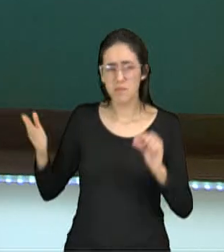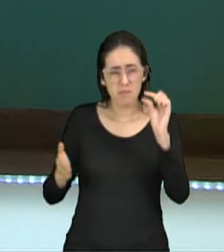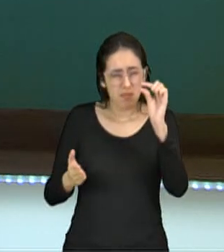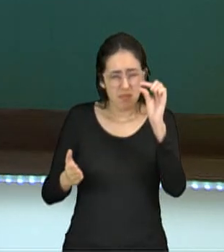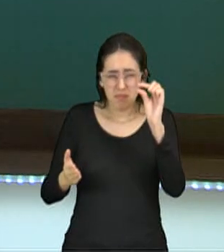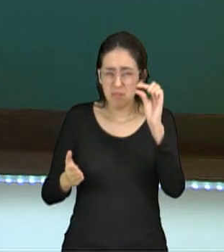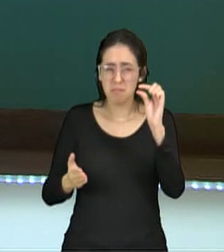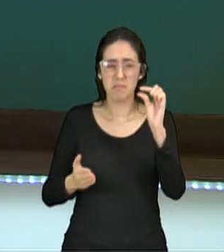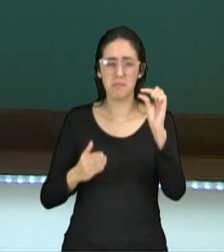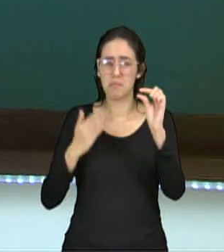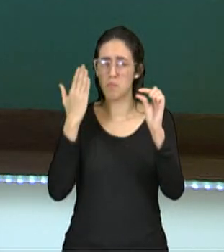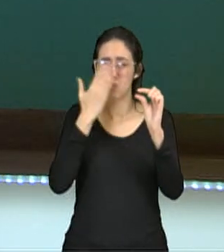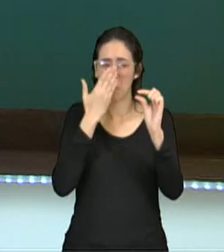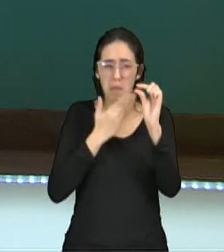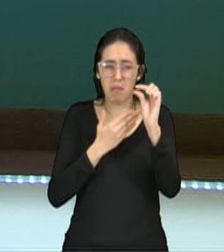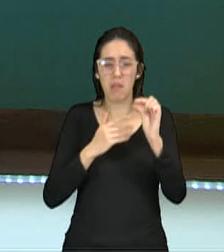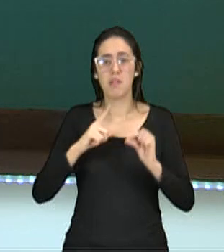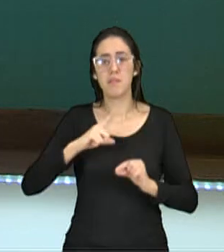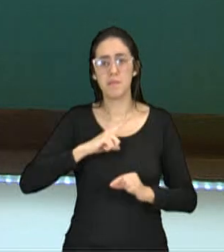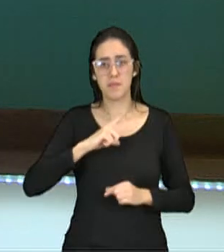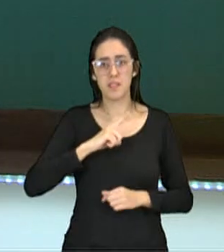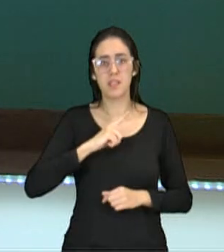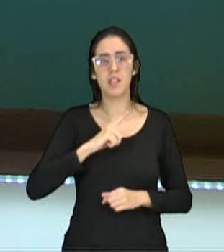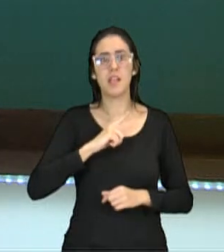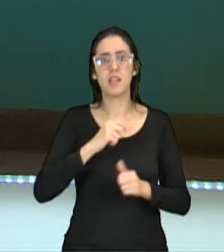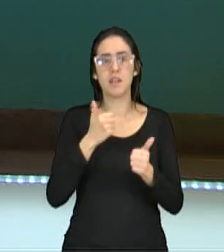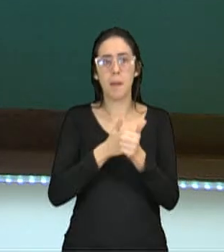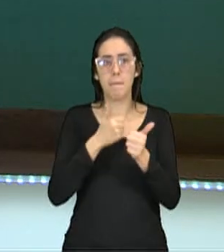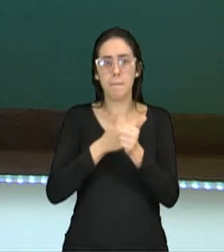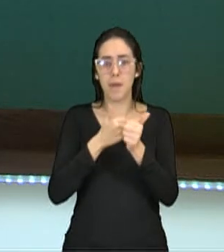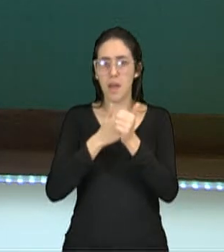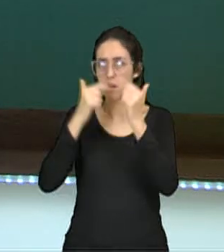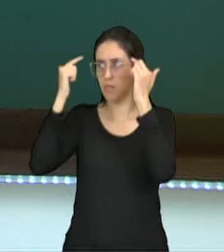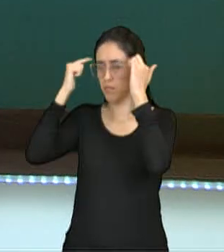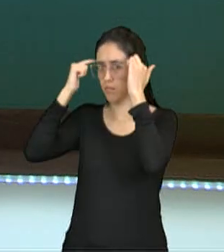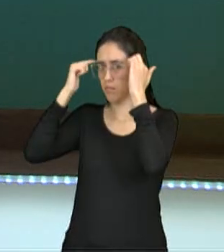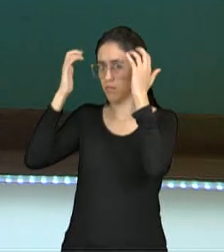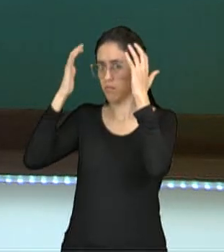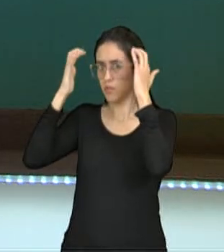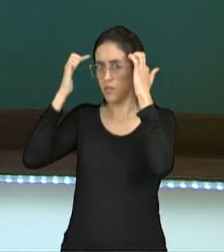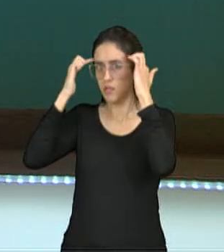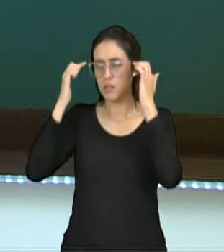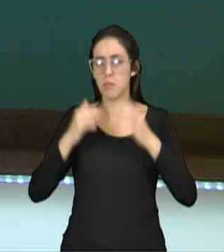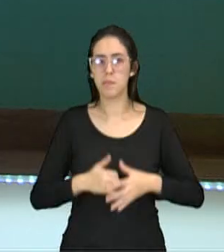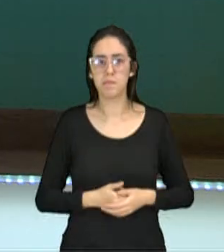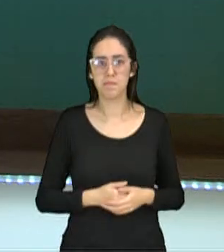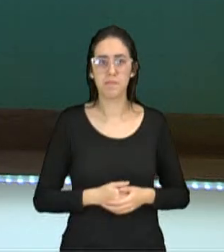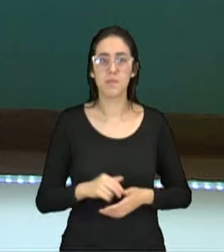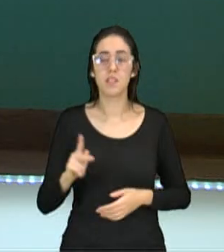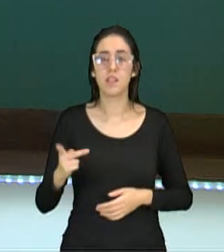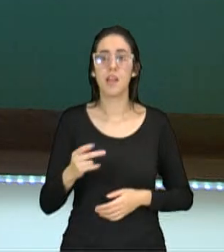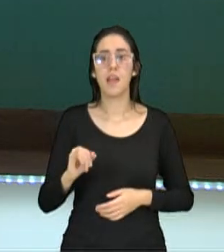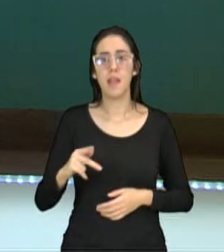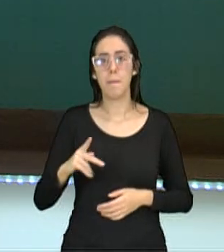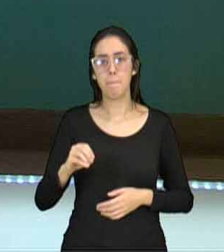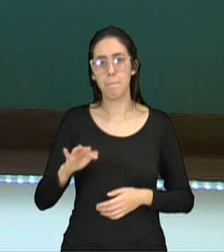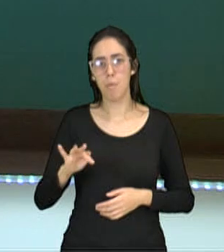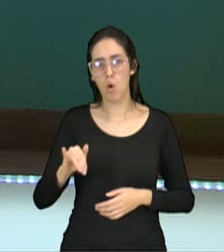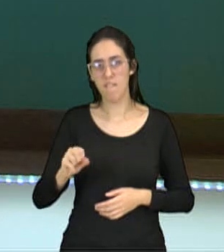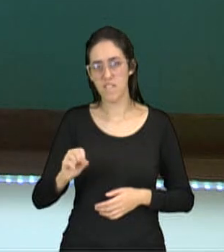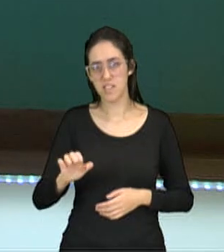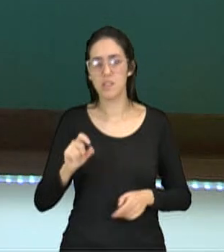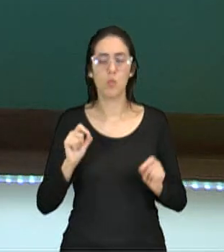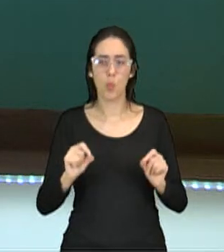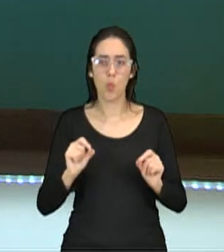ervilha, localizada numa área ali do nosso encéfalo, que é o hipotálamo, tá? A hipófise, ela vai regular,